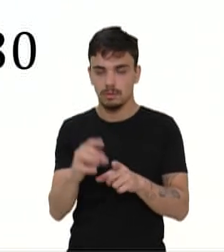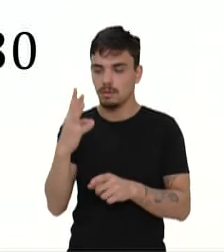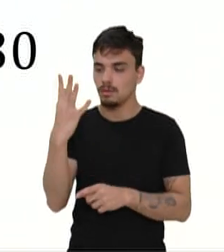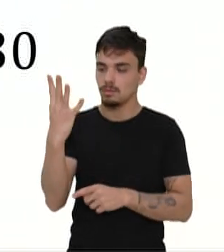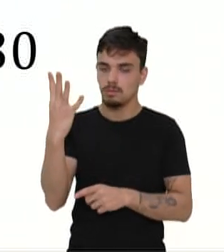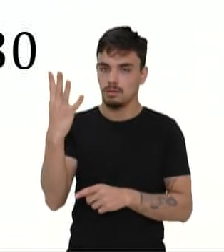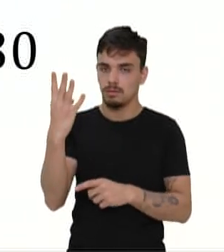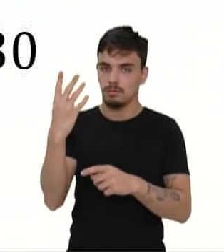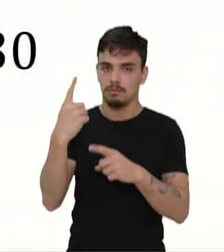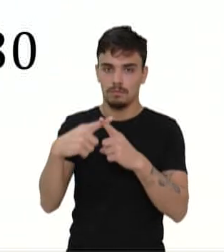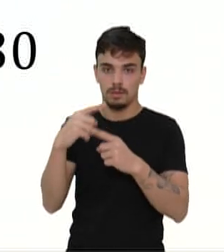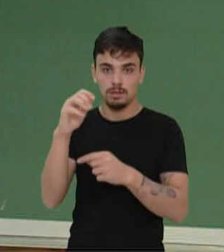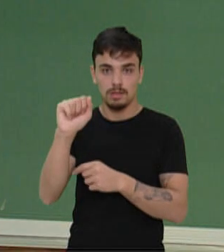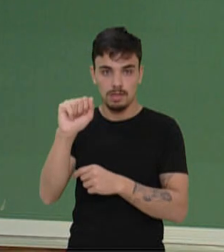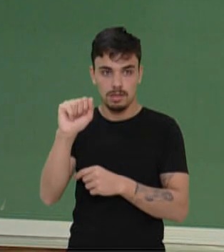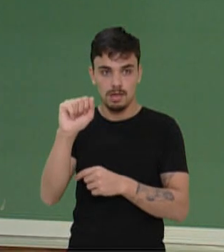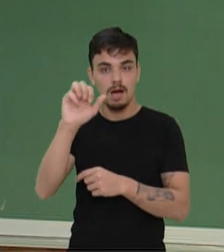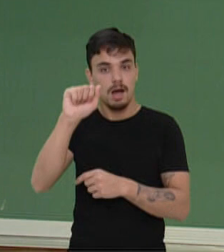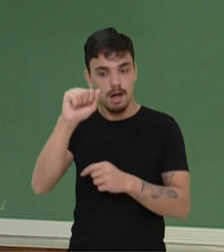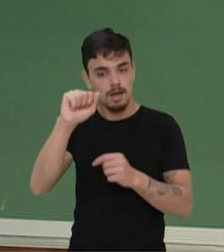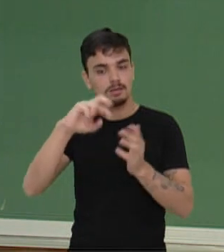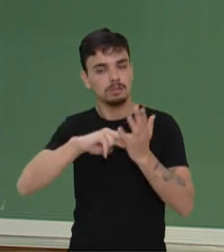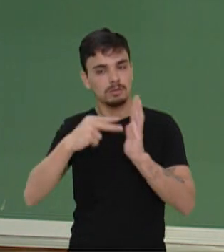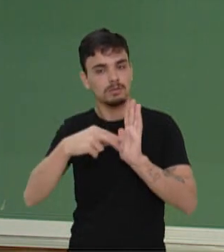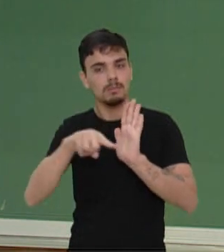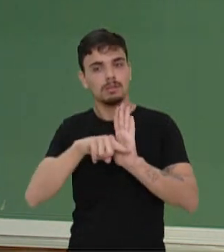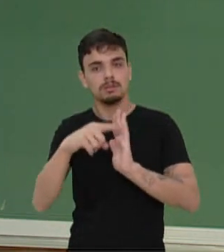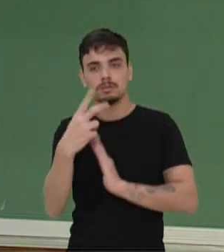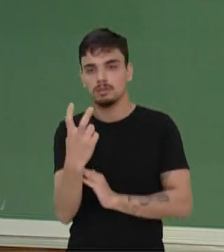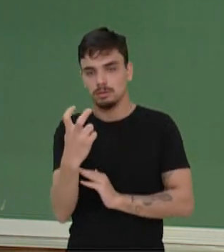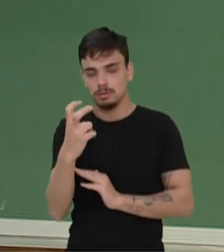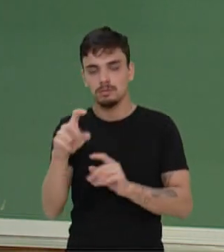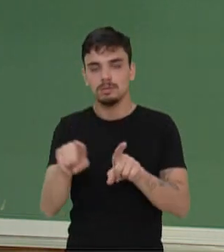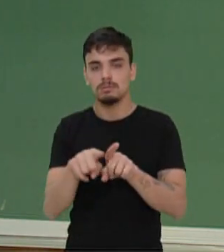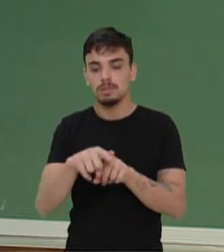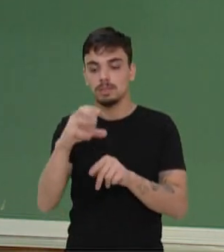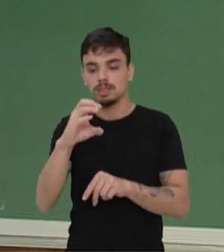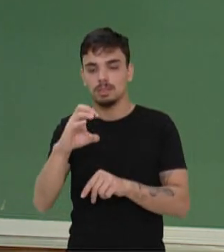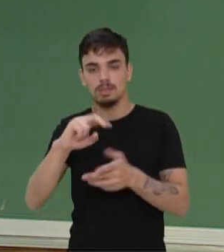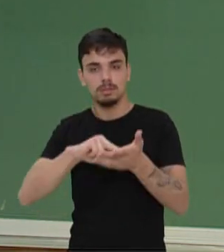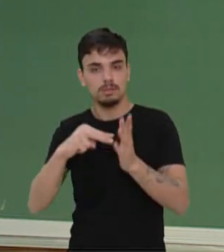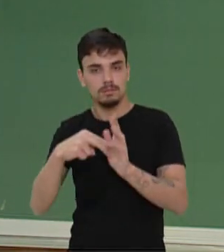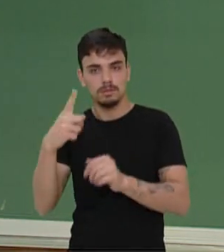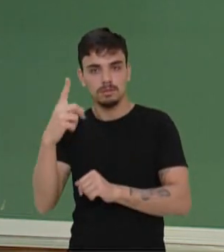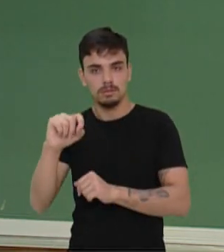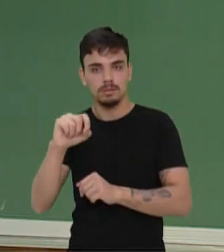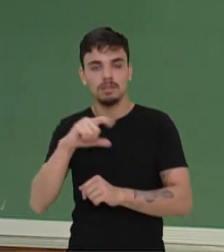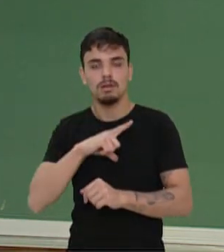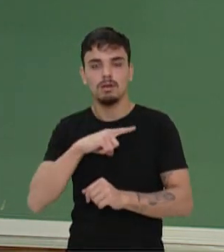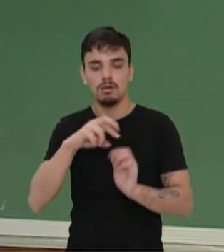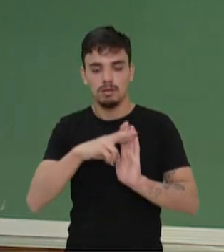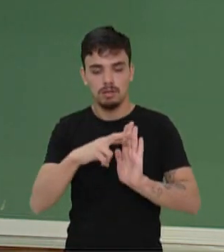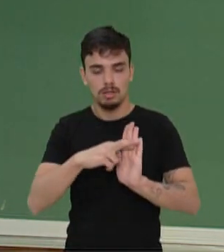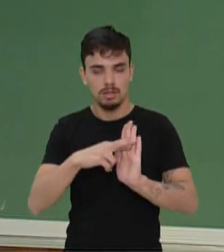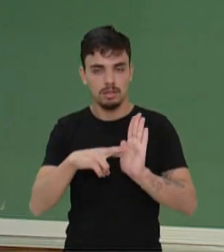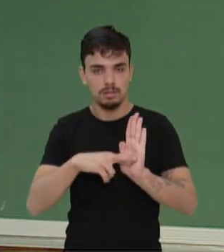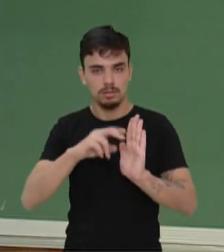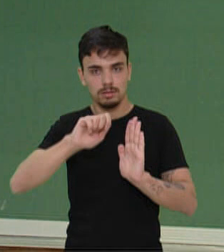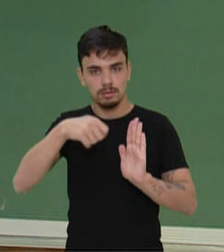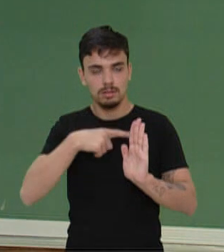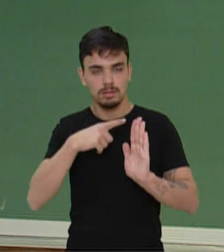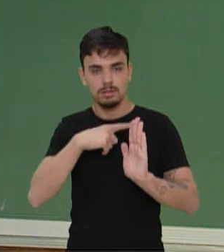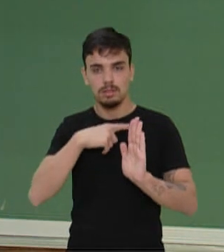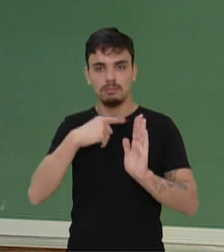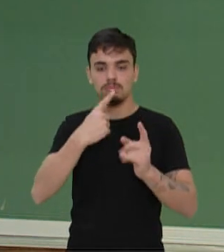vezes o A é menos 5 e o C vale 10, tá? Regrinha de sinais aqui vai ficar positivo, 120 ao